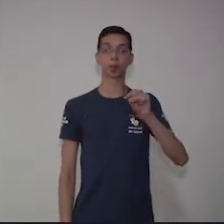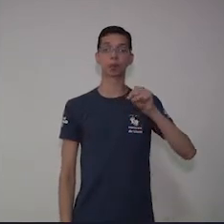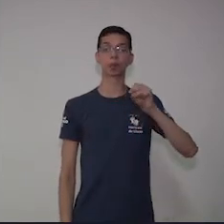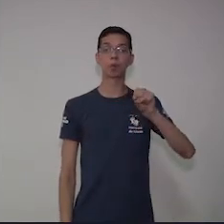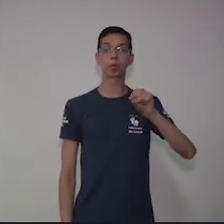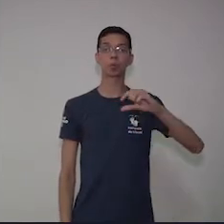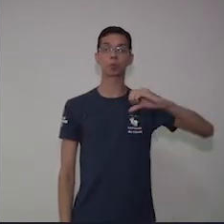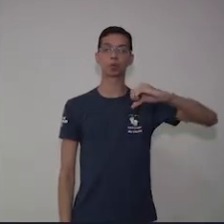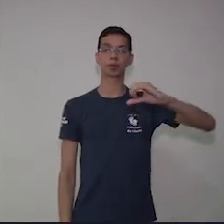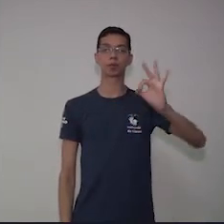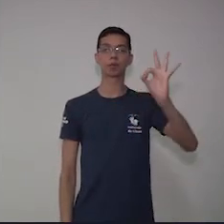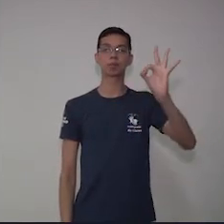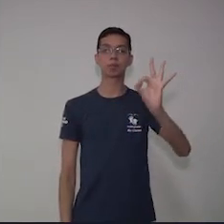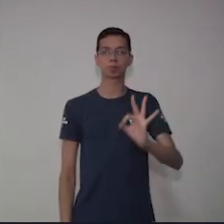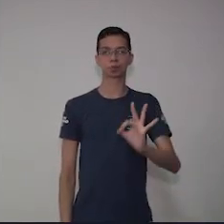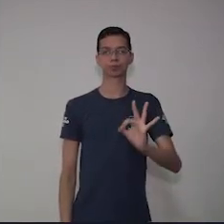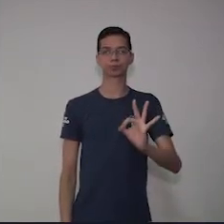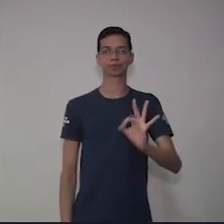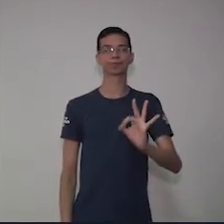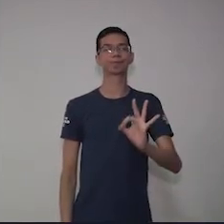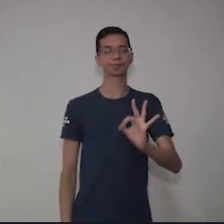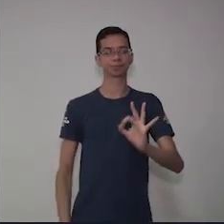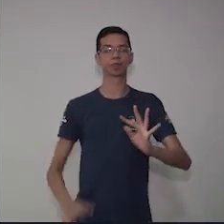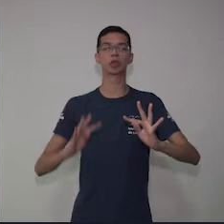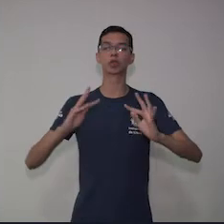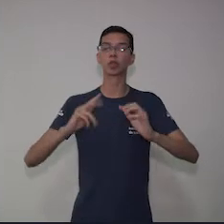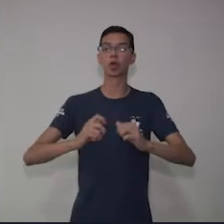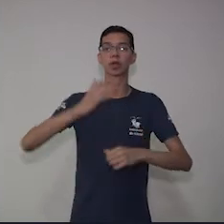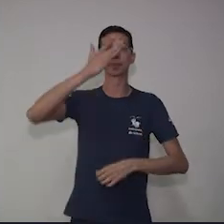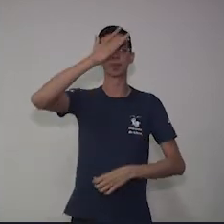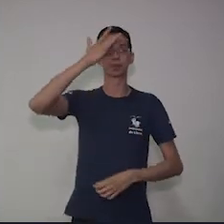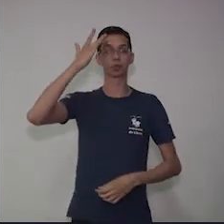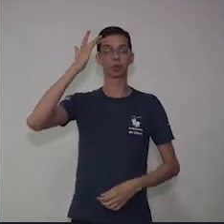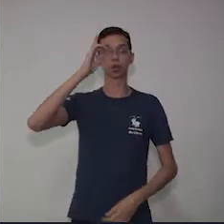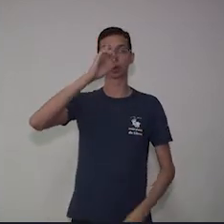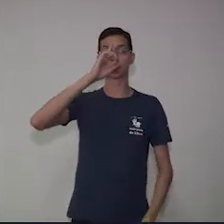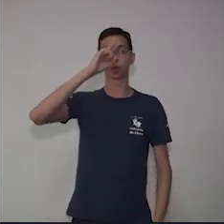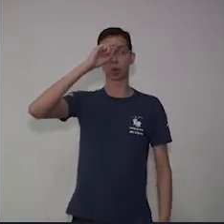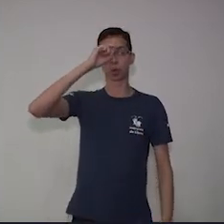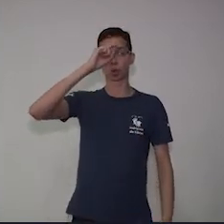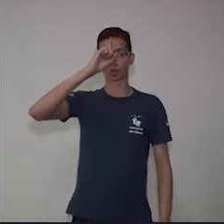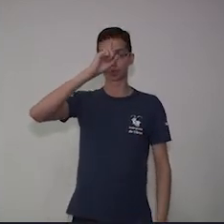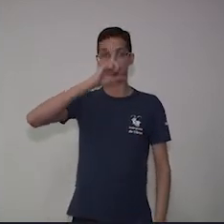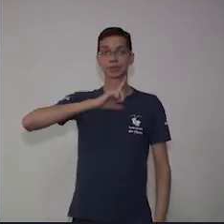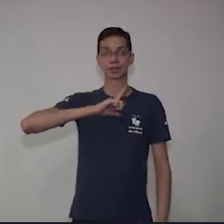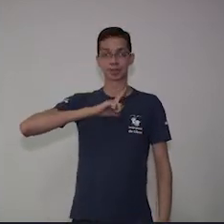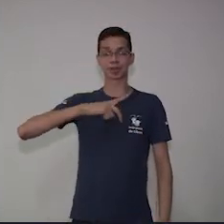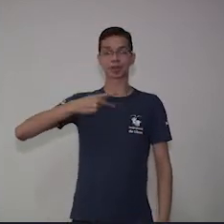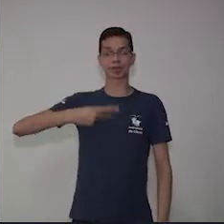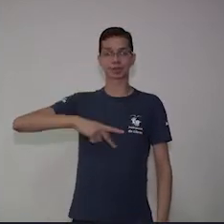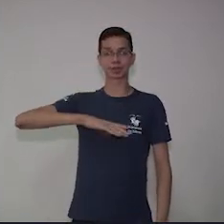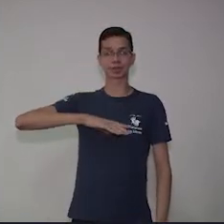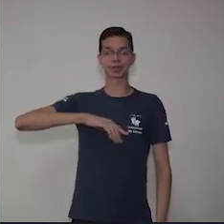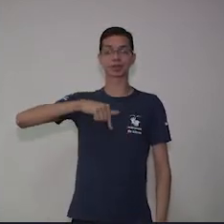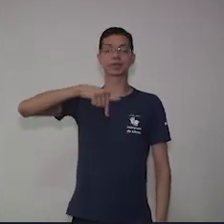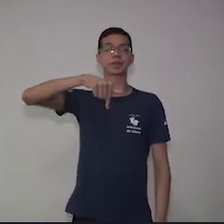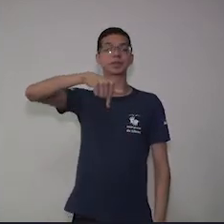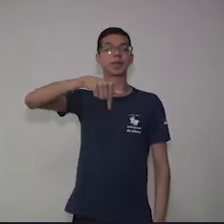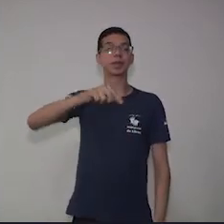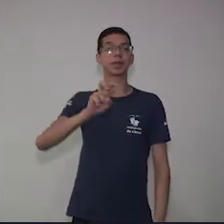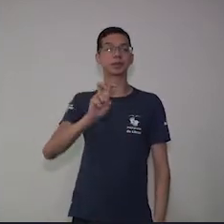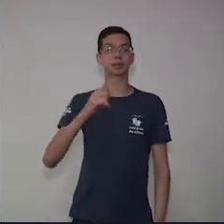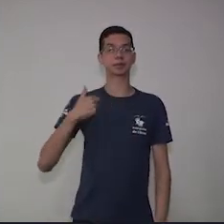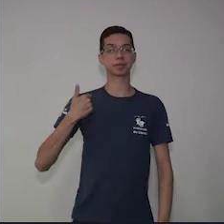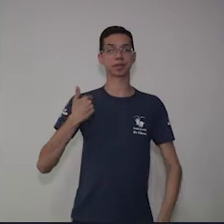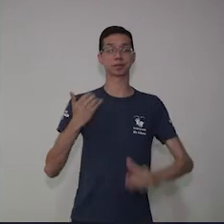45,9%. Ou seja, todas as pessoas internadas por Covid, né, na cidade com mais de 75